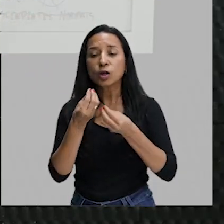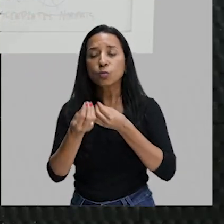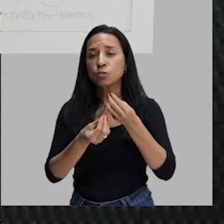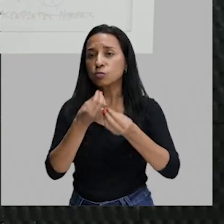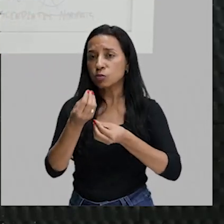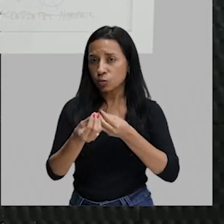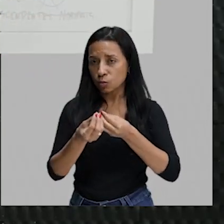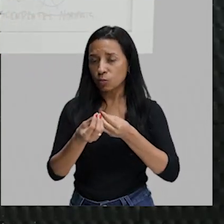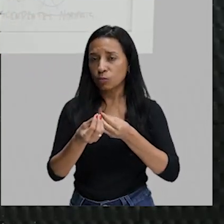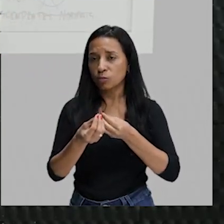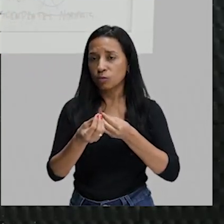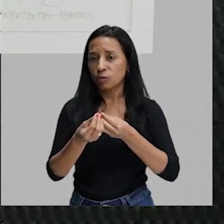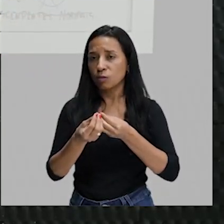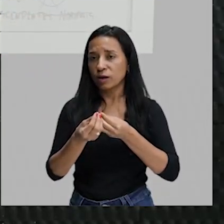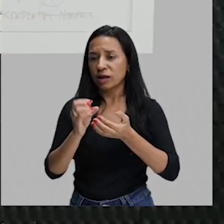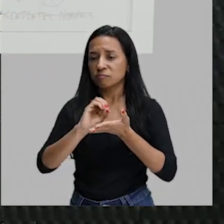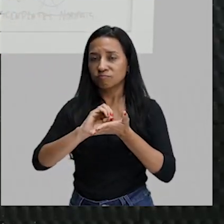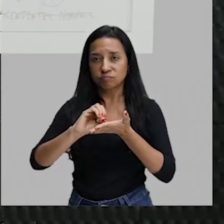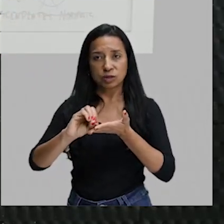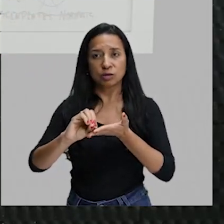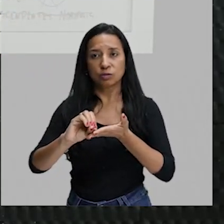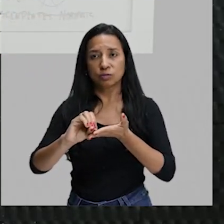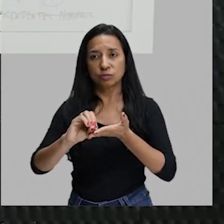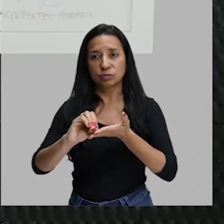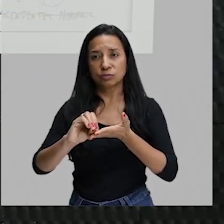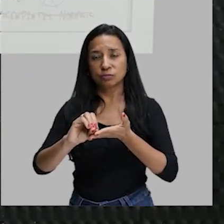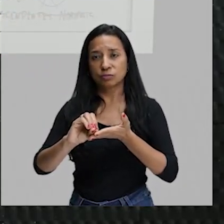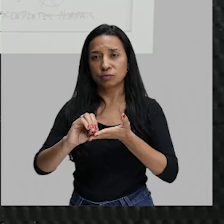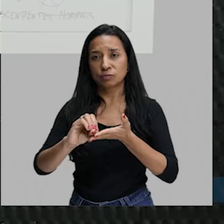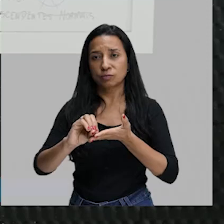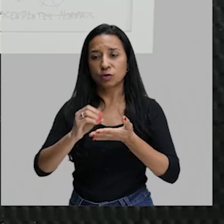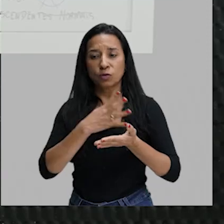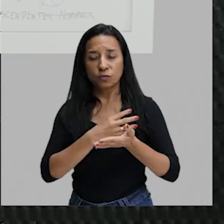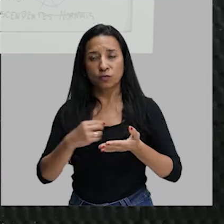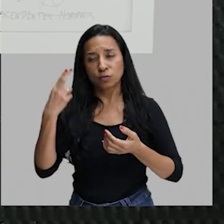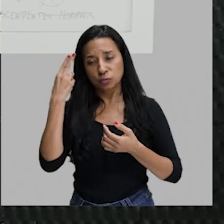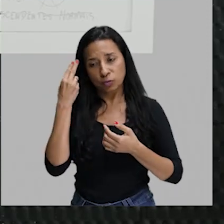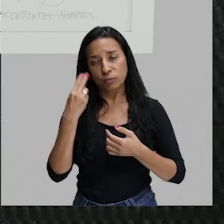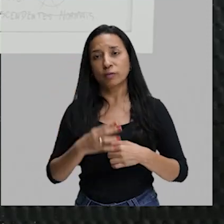tem sim a probabilidade de gerar descendentes normais.